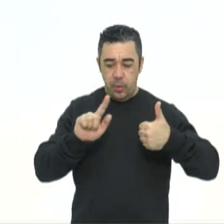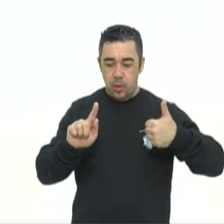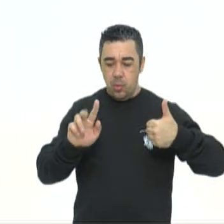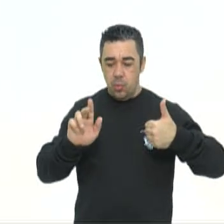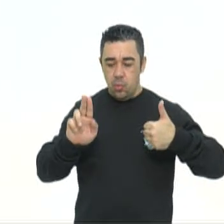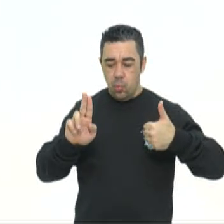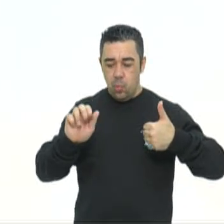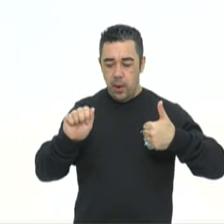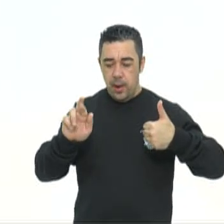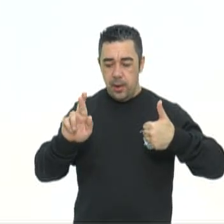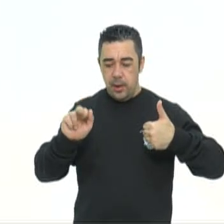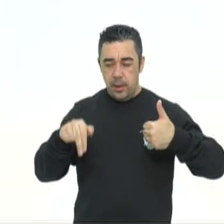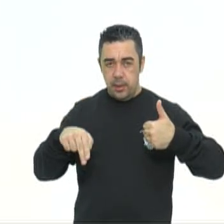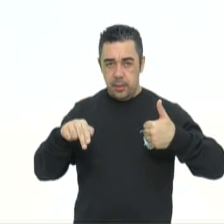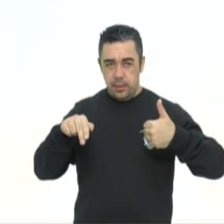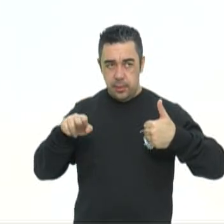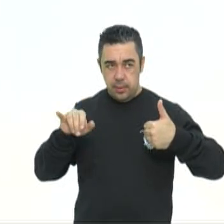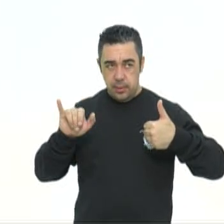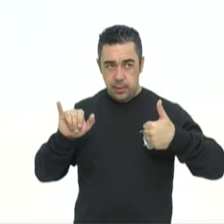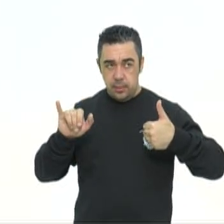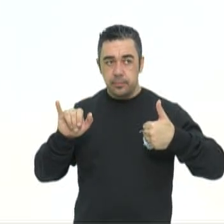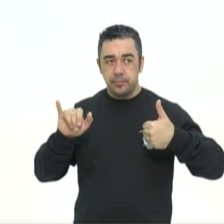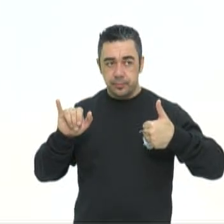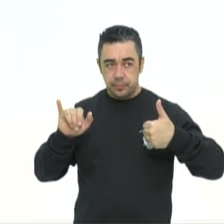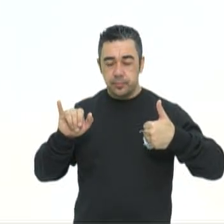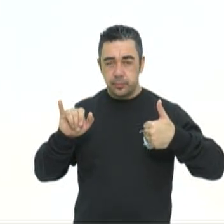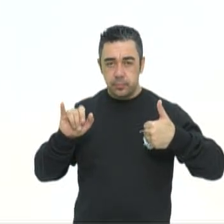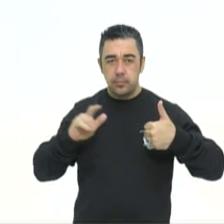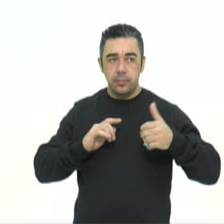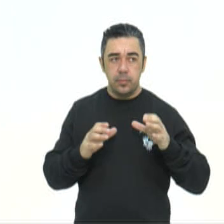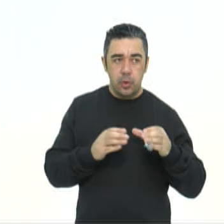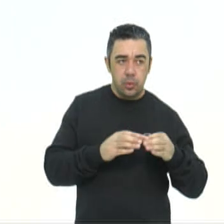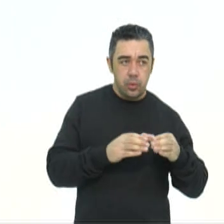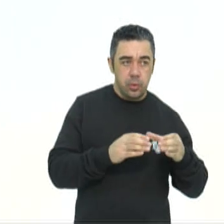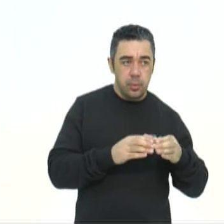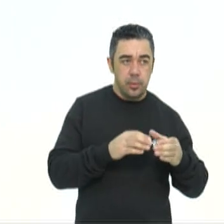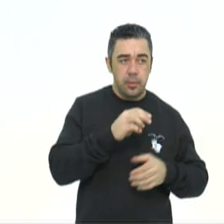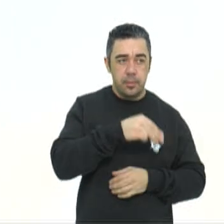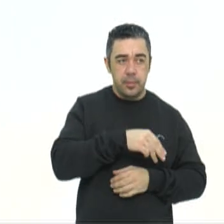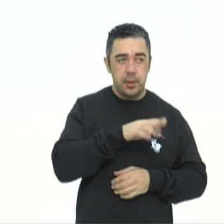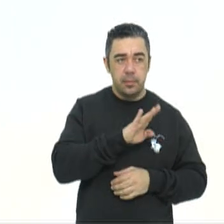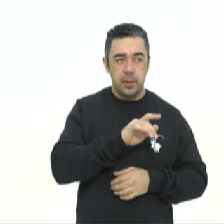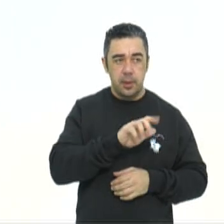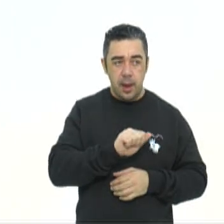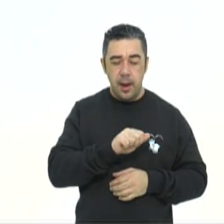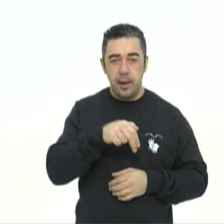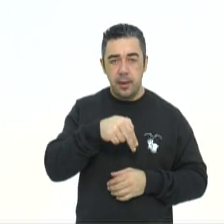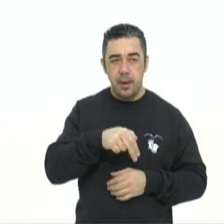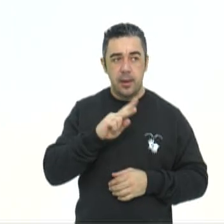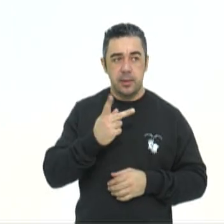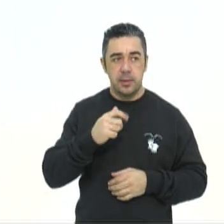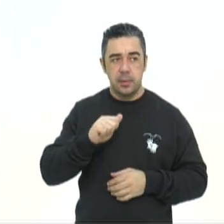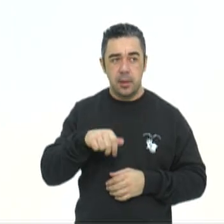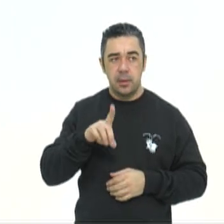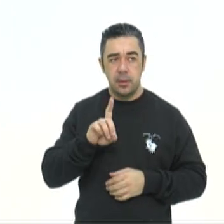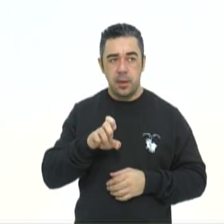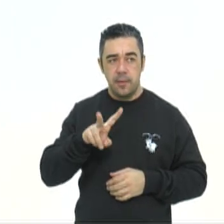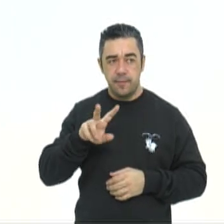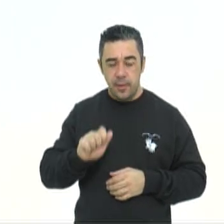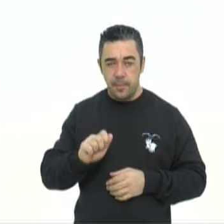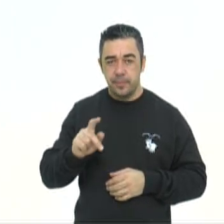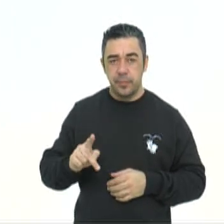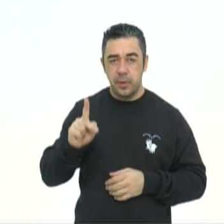Guaranis, que dividiam-se nos grupos Mibiá, Yandeva e Kaiowá, ou Kaiowá, bem como